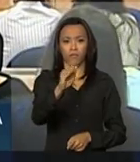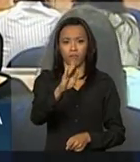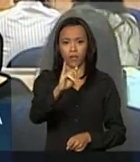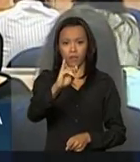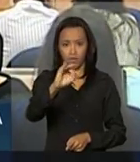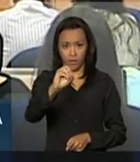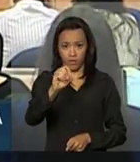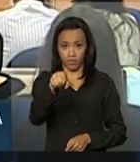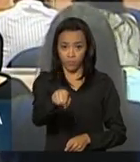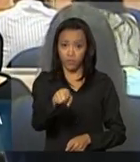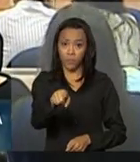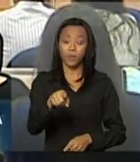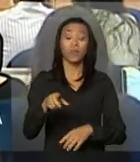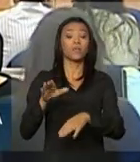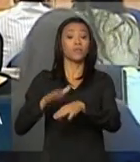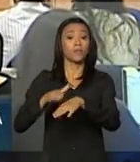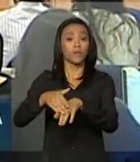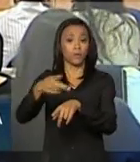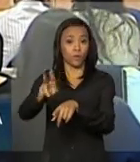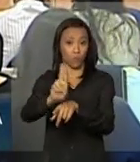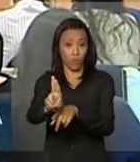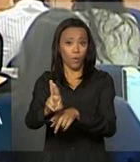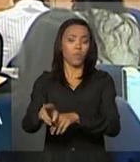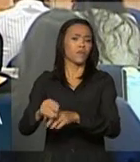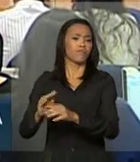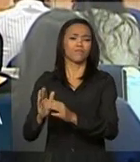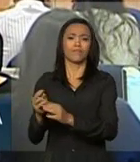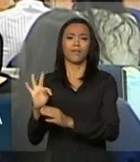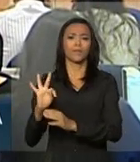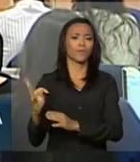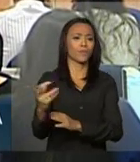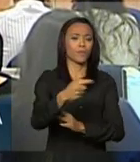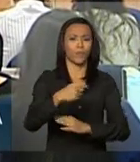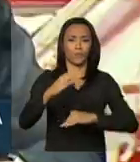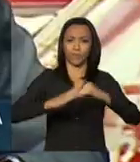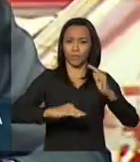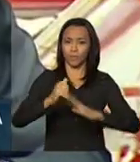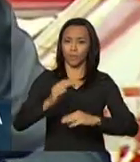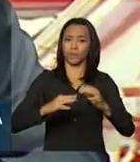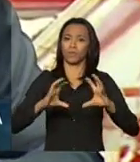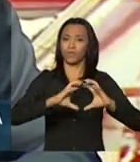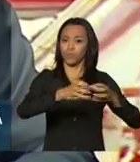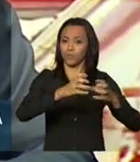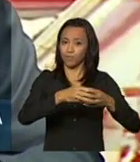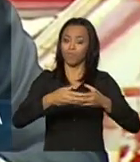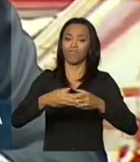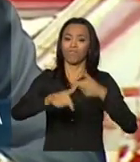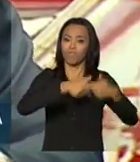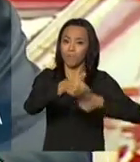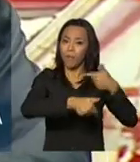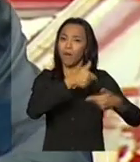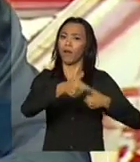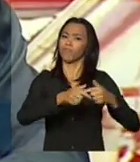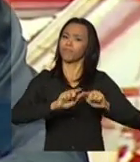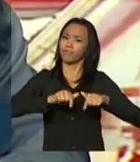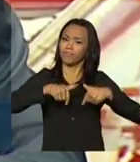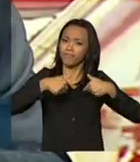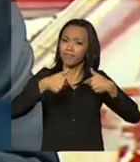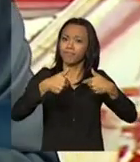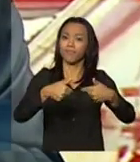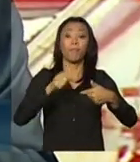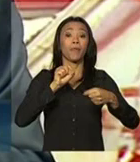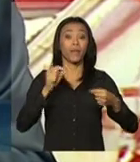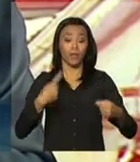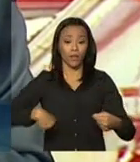DSA de Hepatites Virais, em nome de quem aí eu parabenizo aí toda a equipe aí do departamento pelo esforço continuado aí para